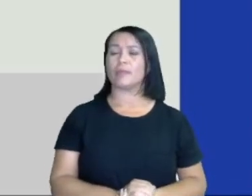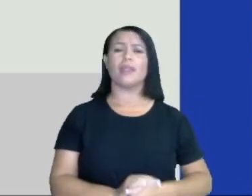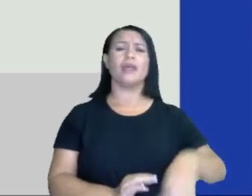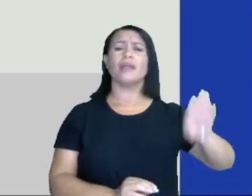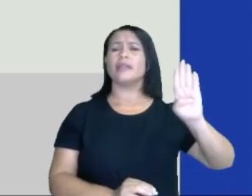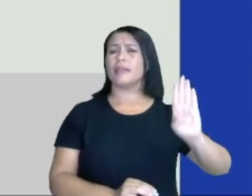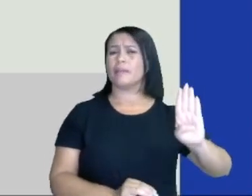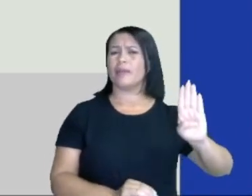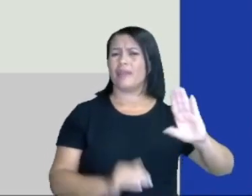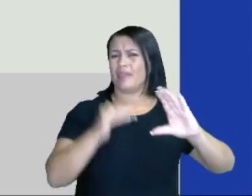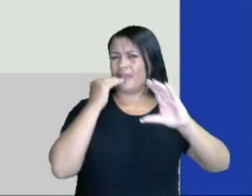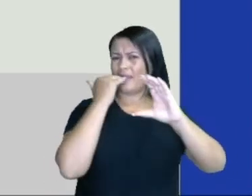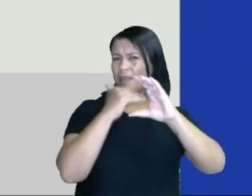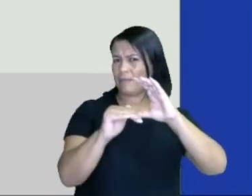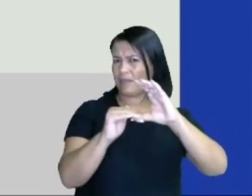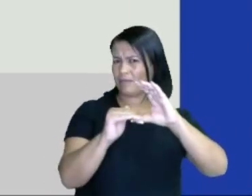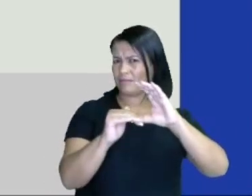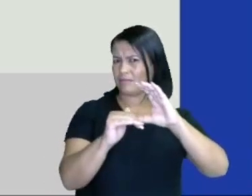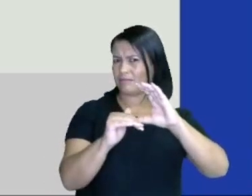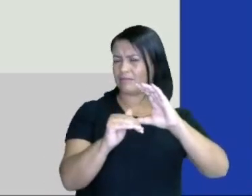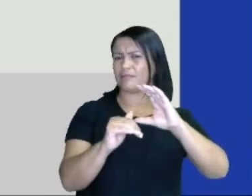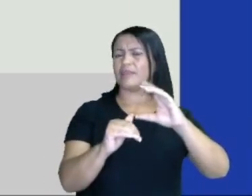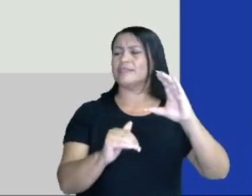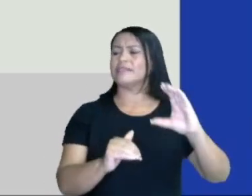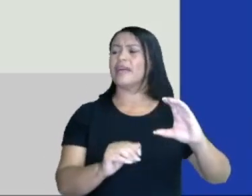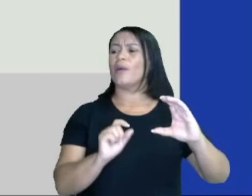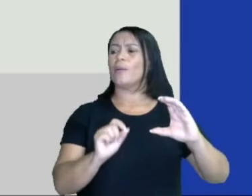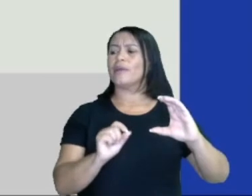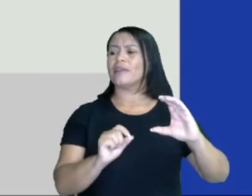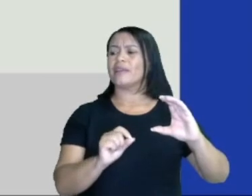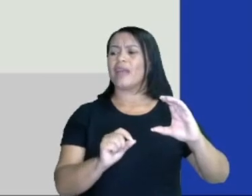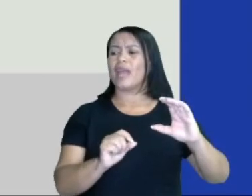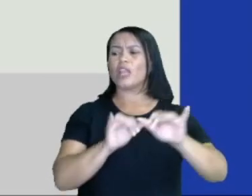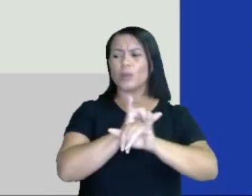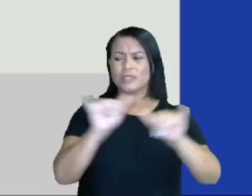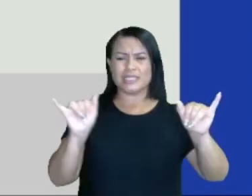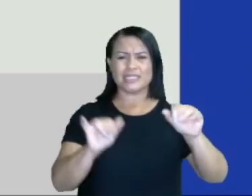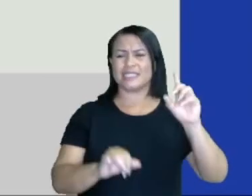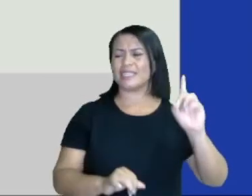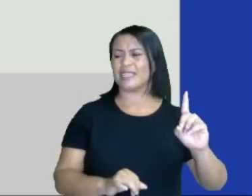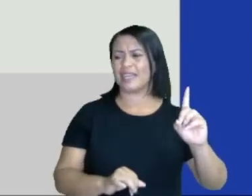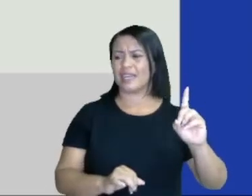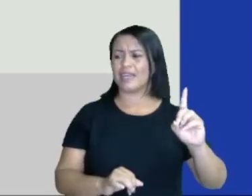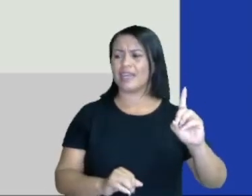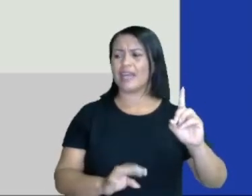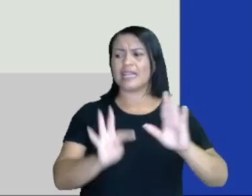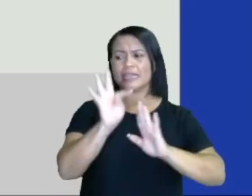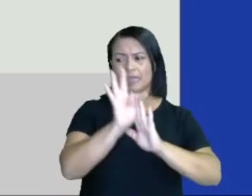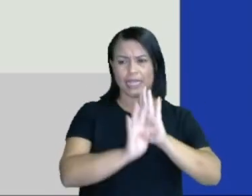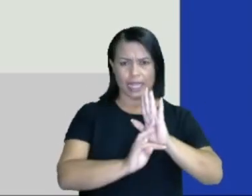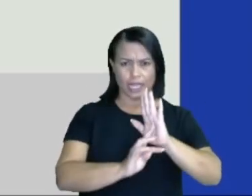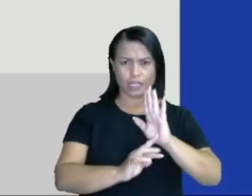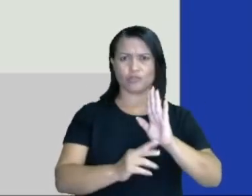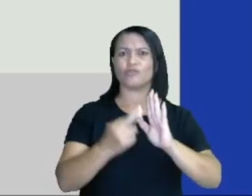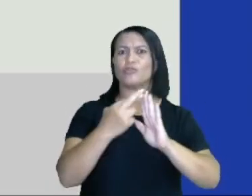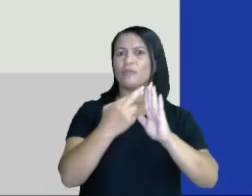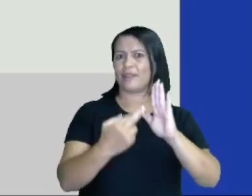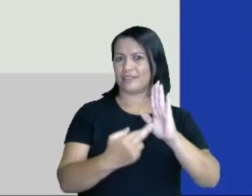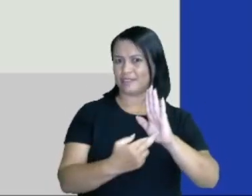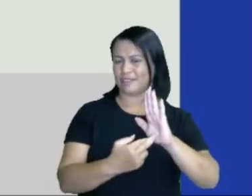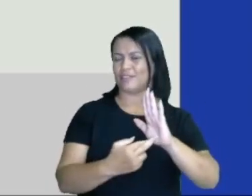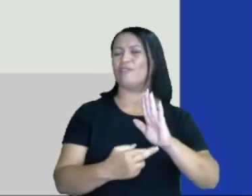Letra B, e-mail. Não. Letra C, notícia? Não. Letra D, texto normativo e legal.